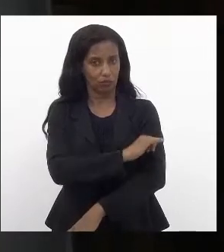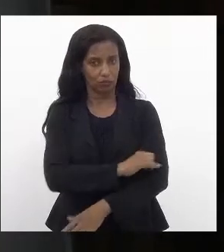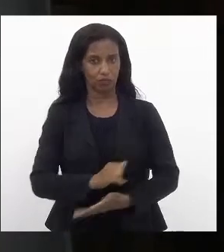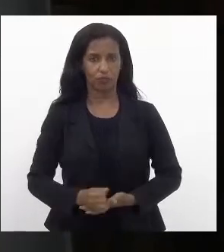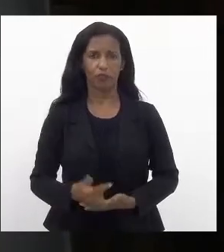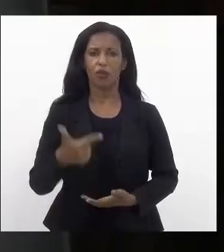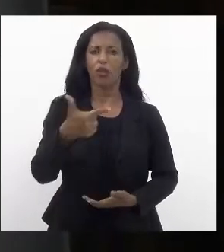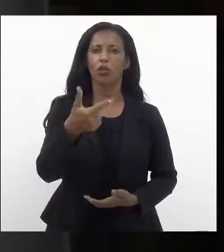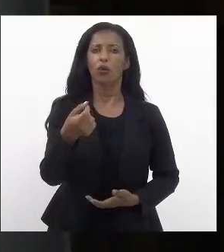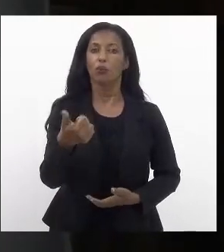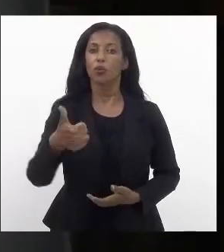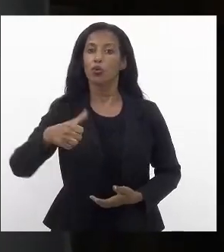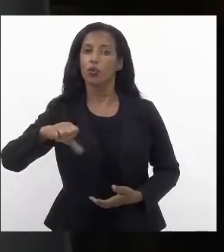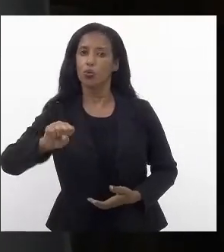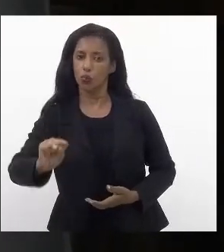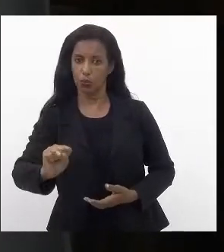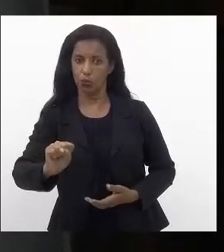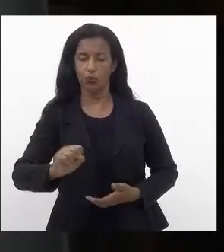em 2018,